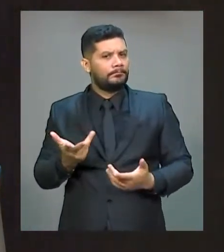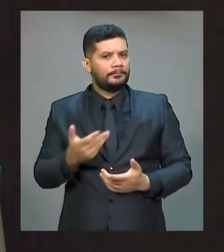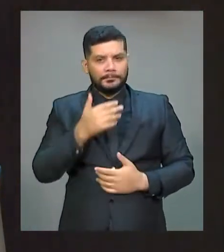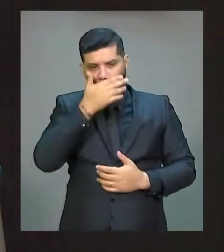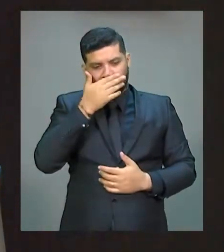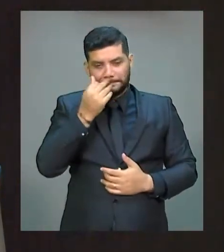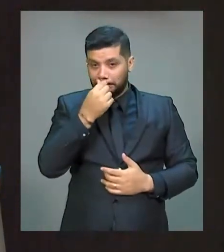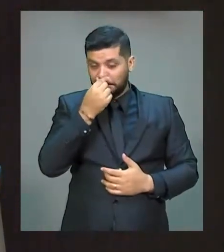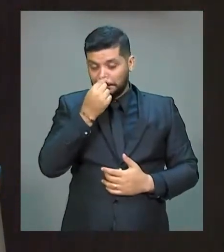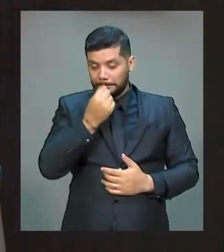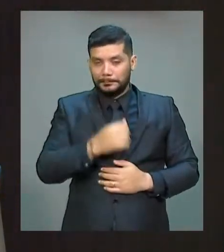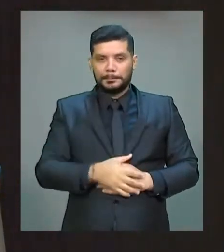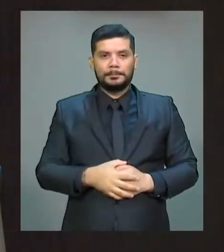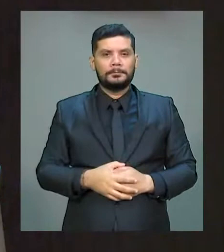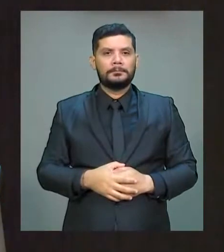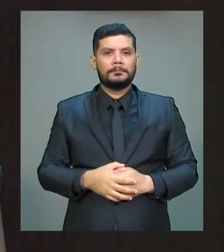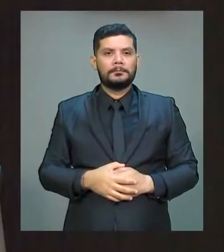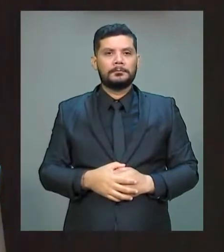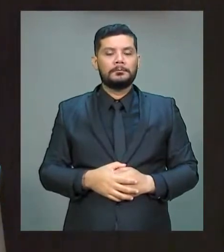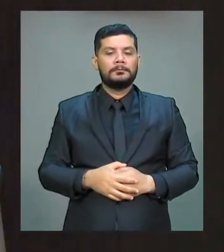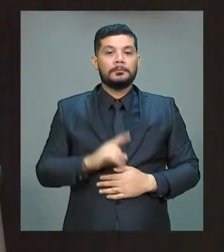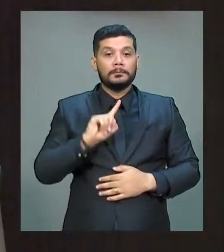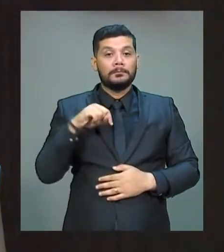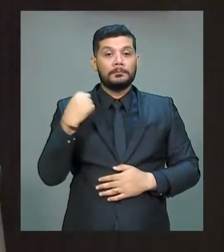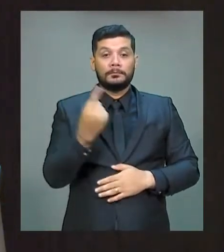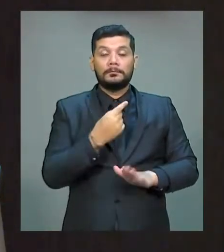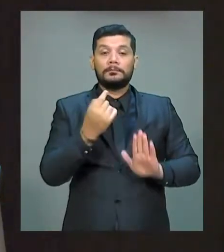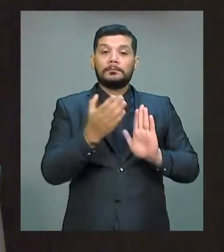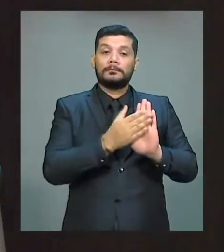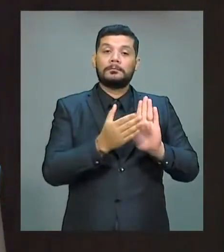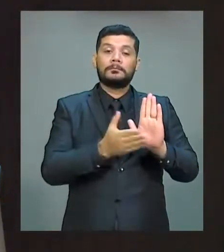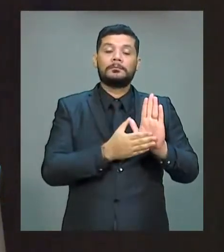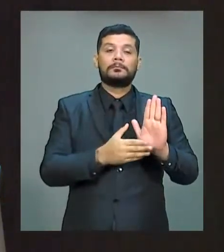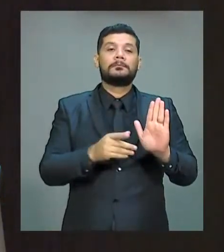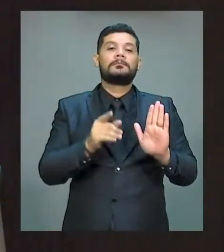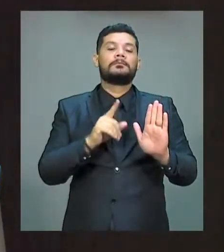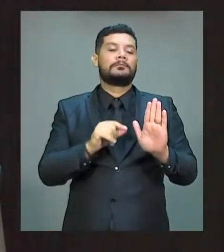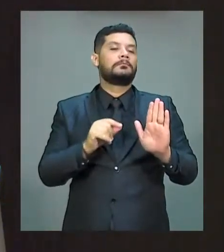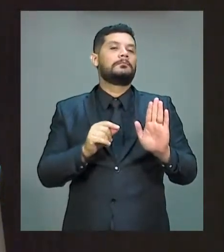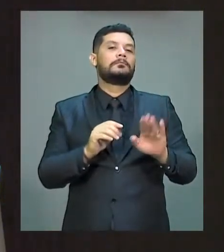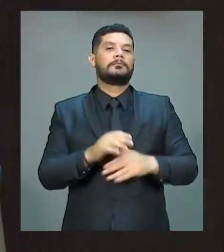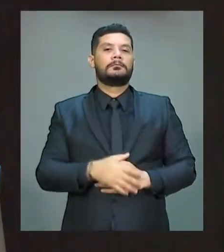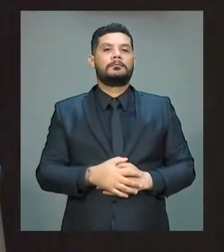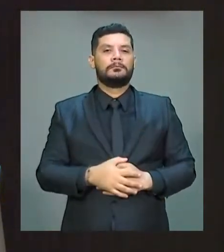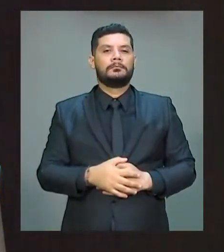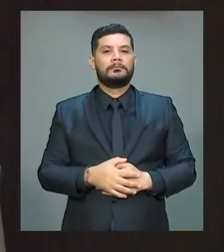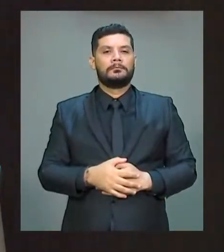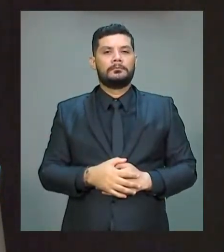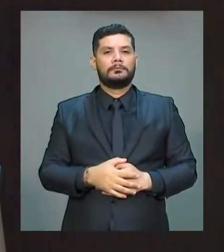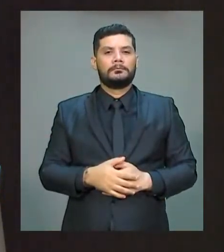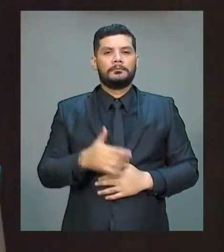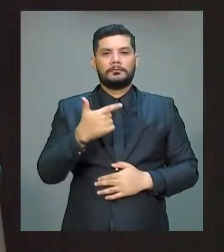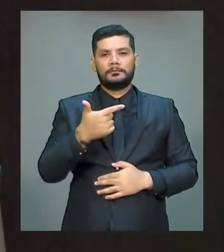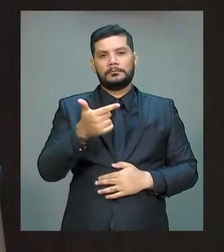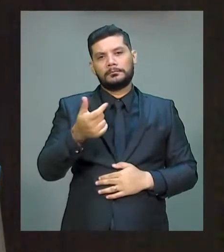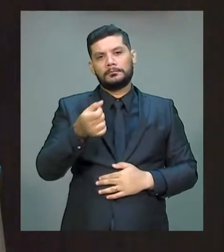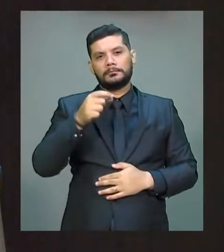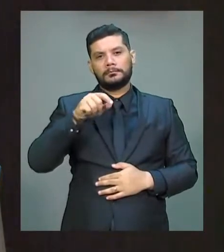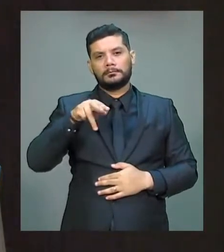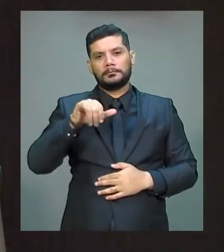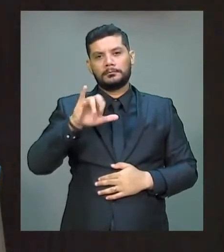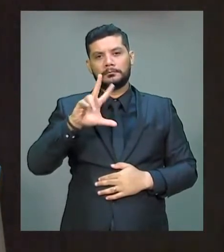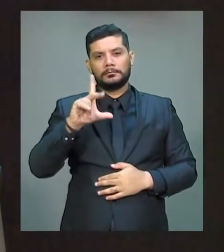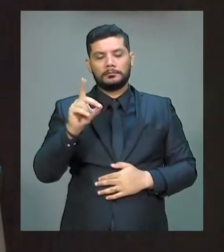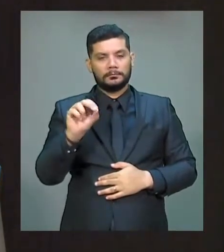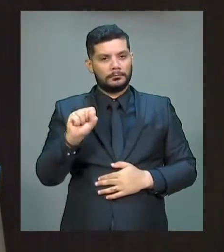Nós estamos propondo, tendo em vista os 26 milhões de